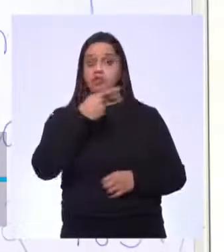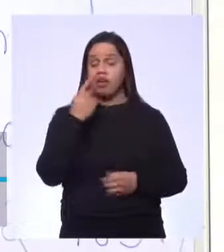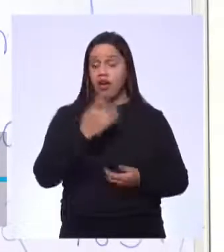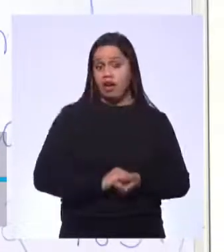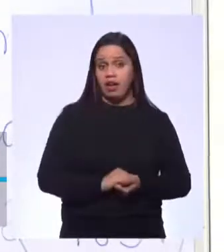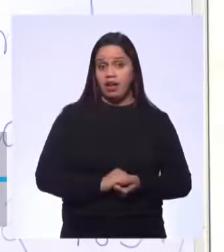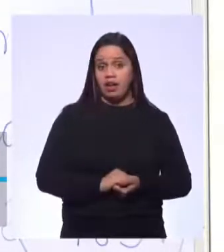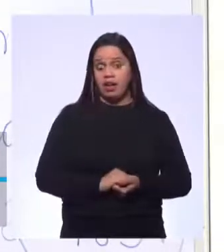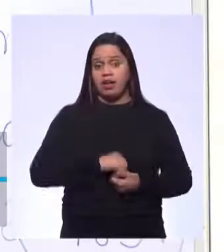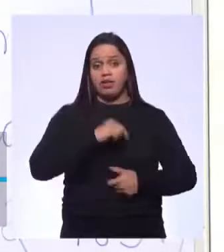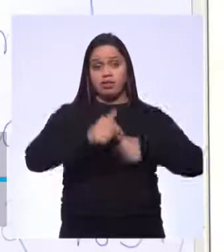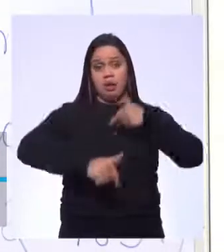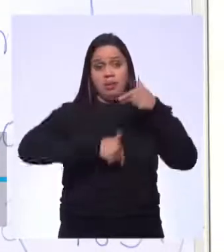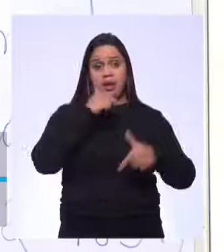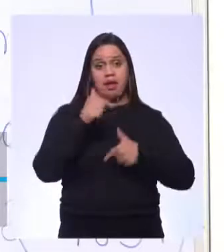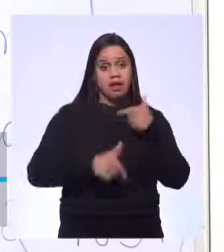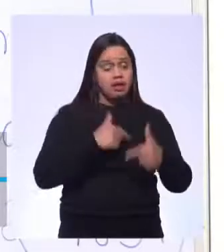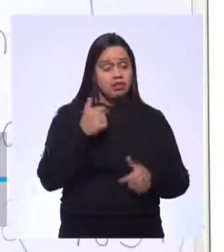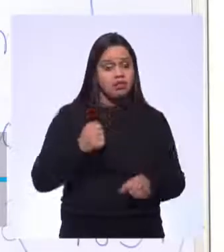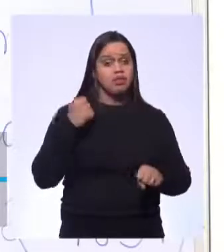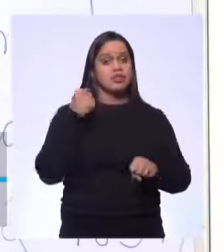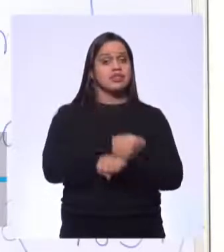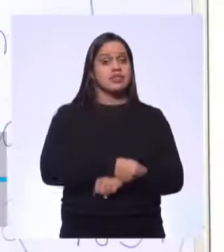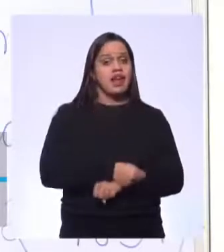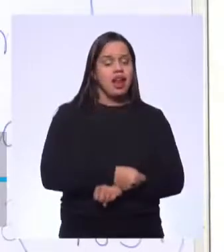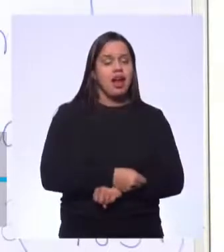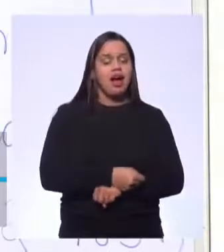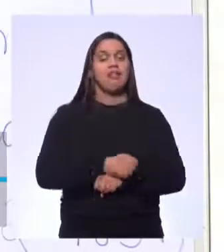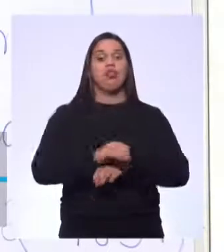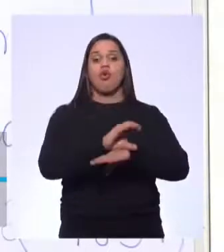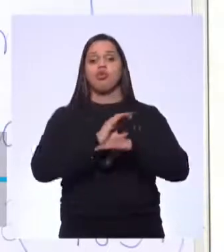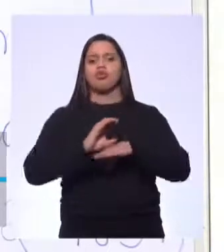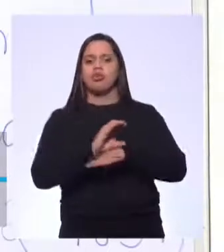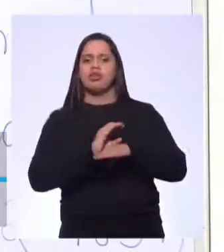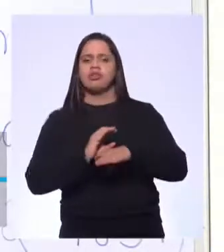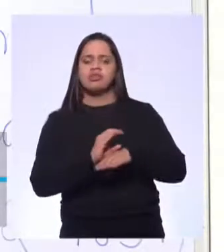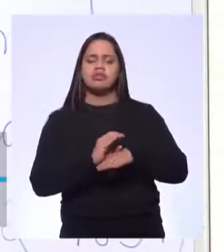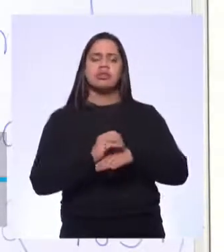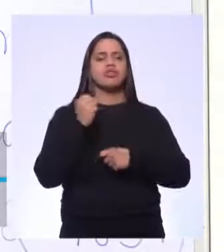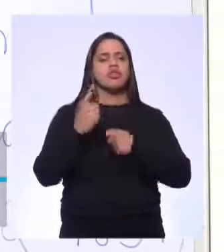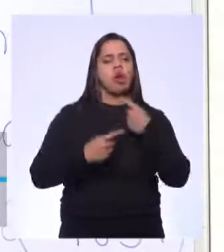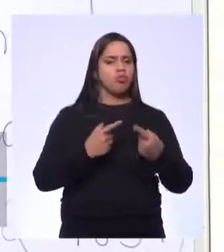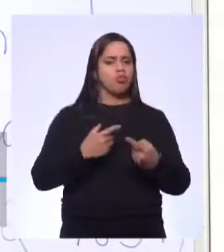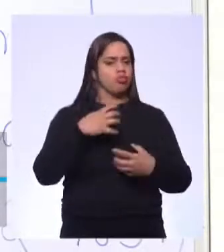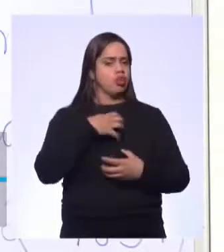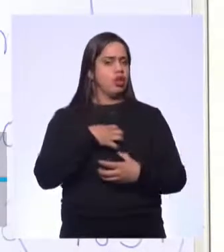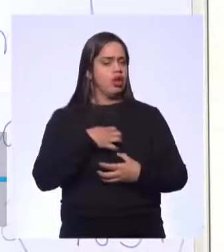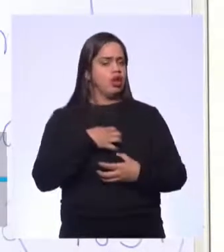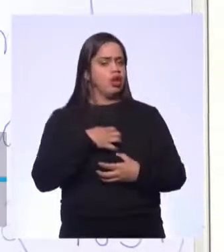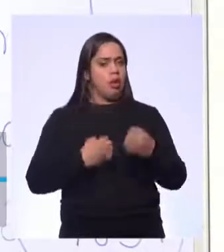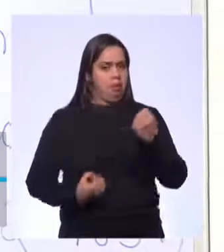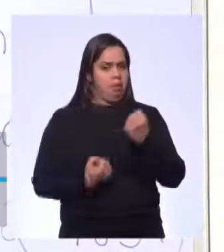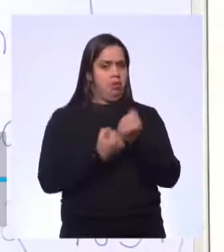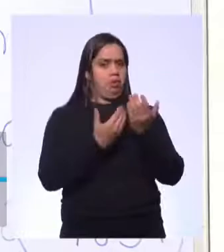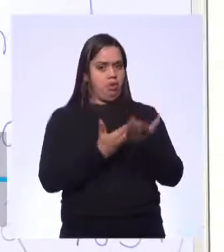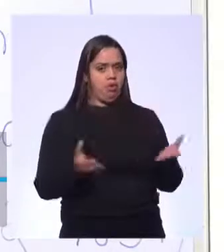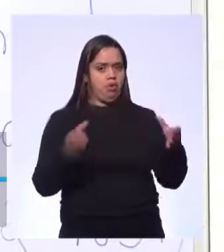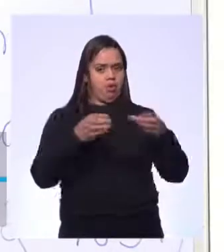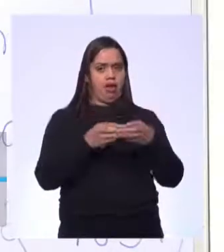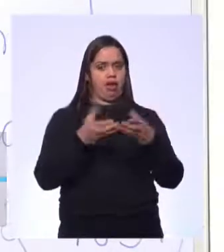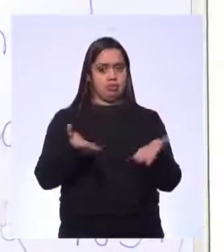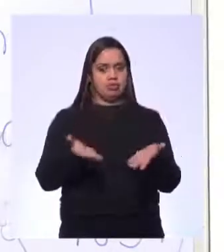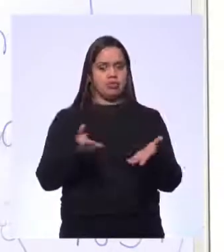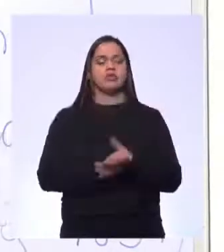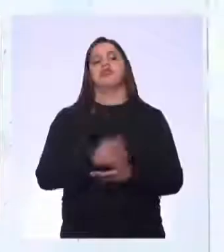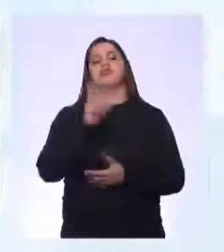os trabalhadores, sobre os escravos? Essa Constituição, de alguma forma, ela favoreceu essa classe? Na tela para vocês